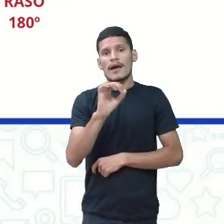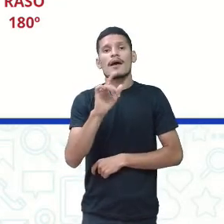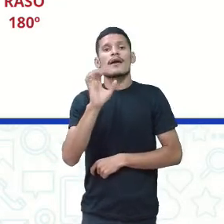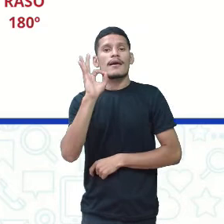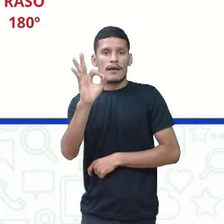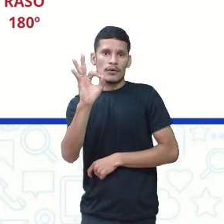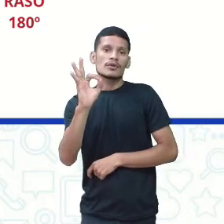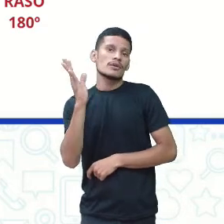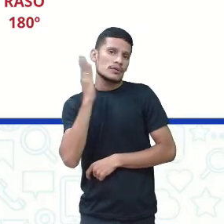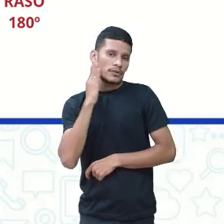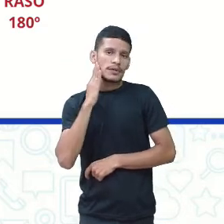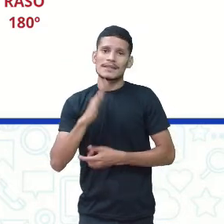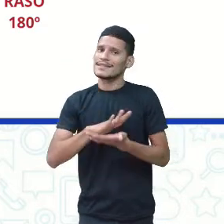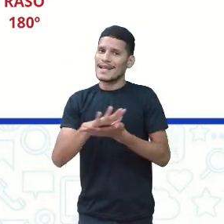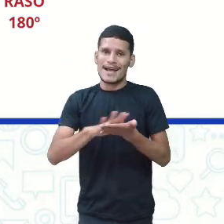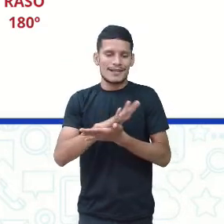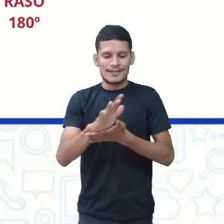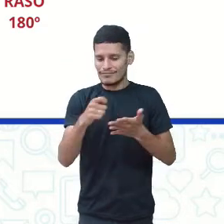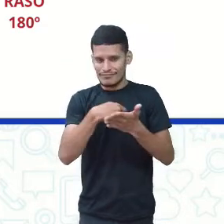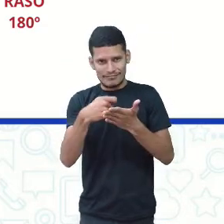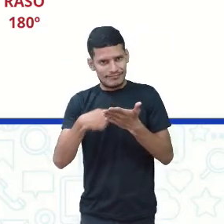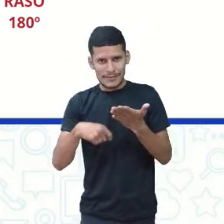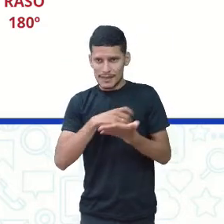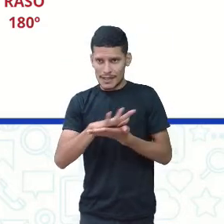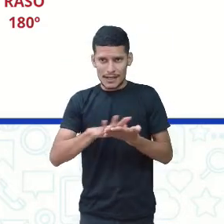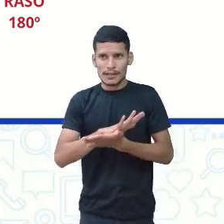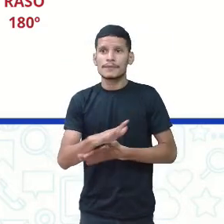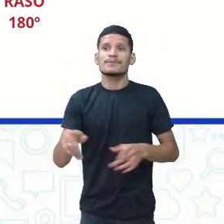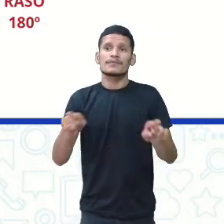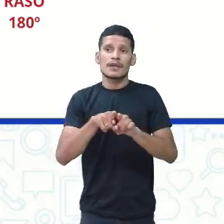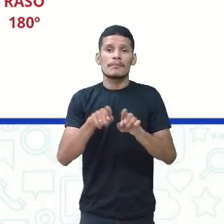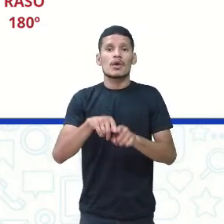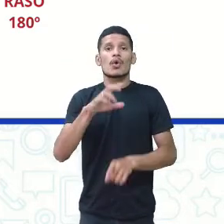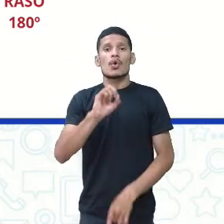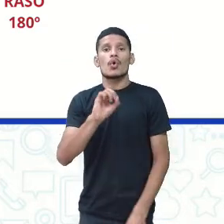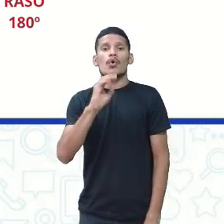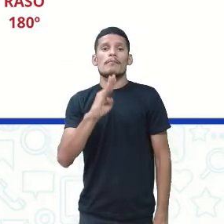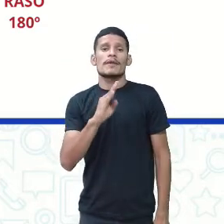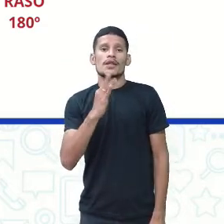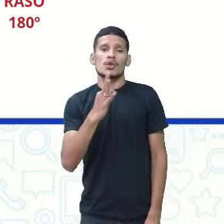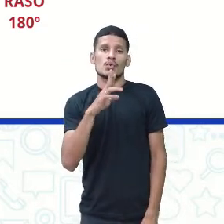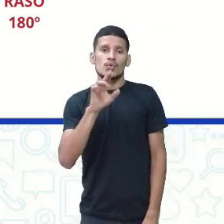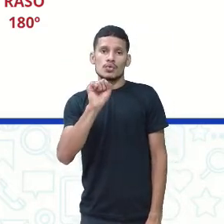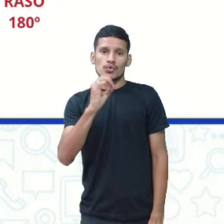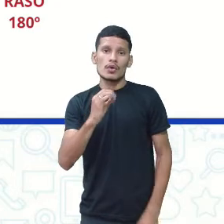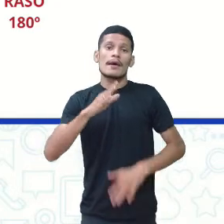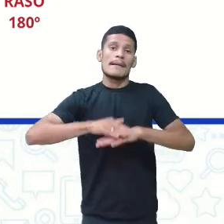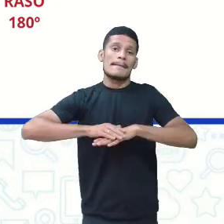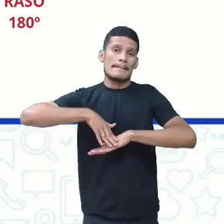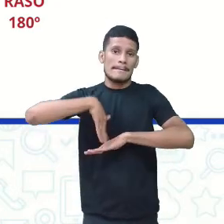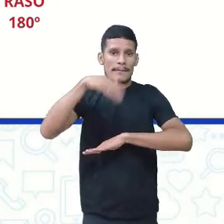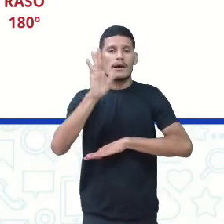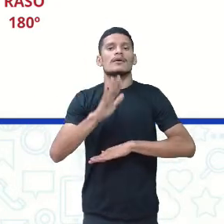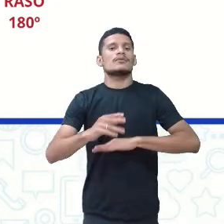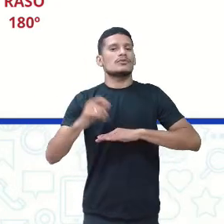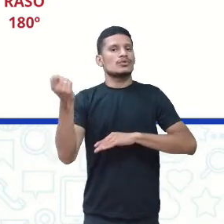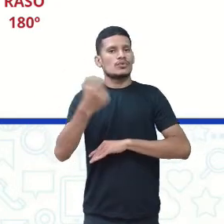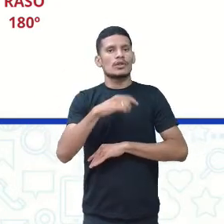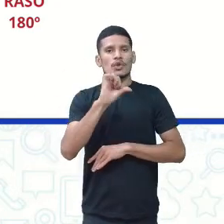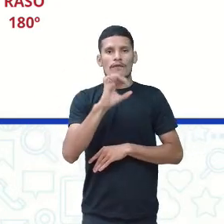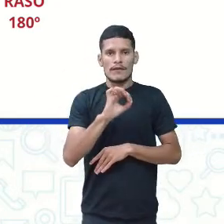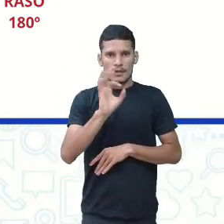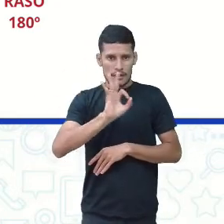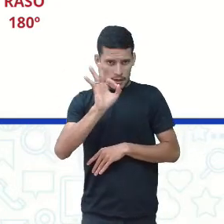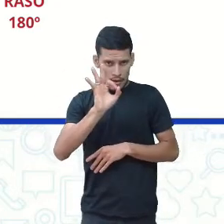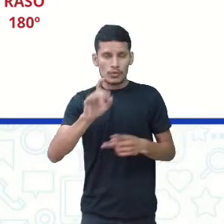vir escrito o número, tá certo? A gente tem um ângulo obtuso, que é maior que 90 graus. E a gente tem